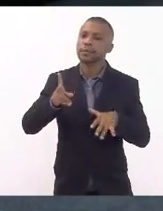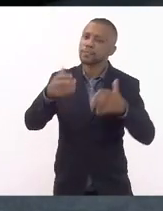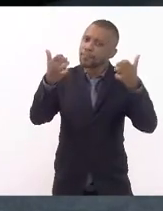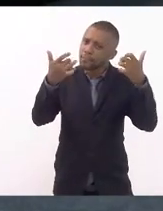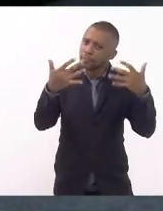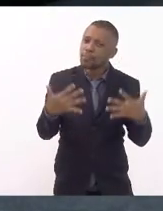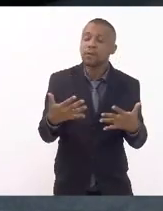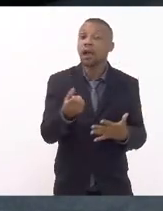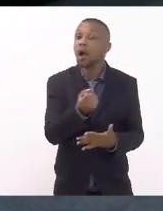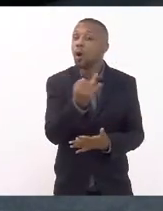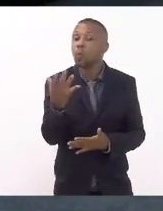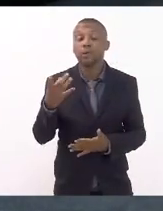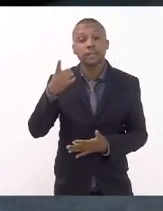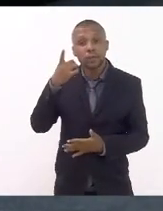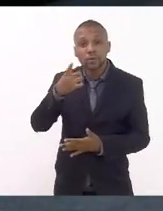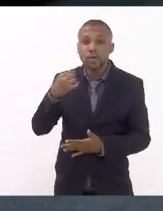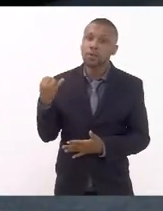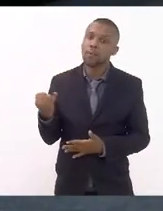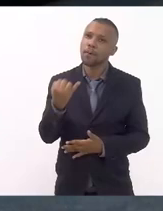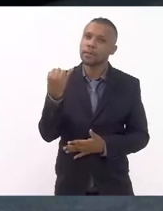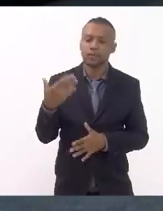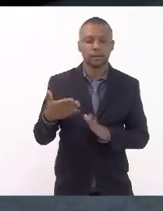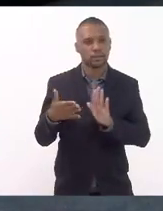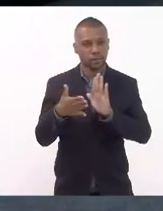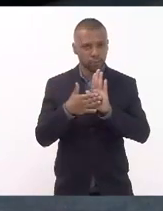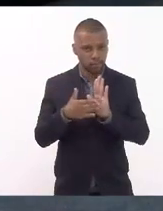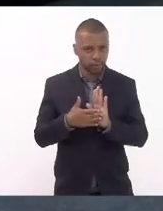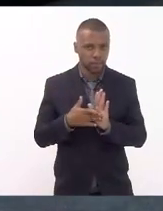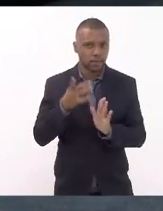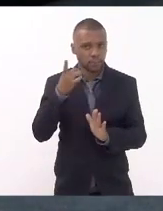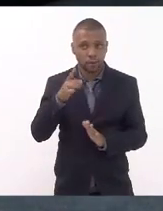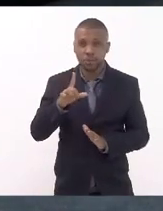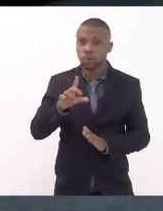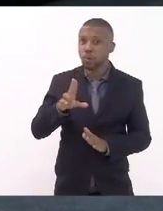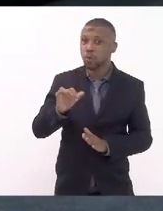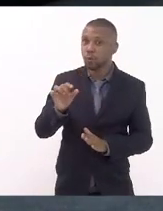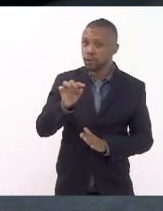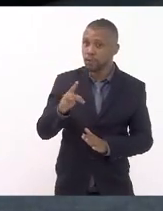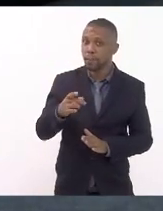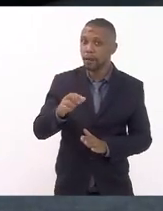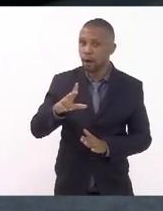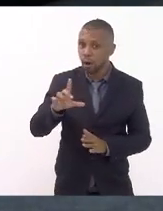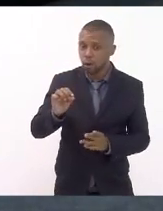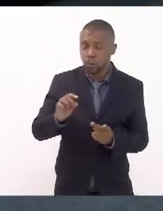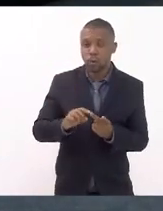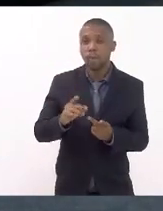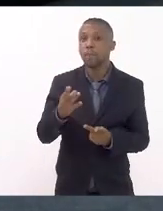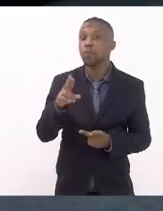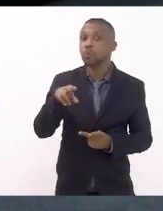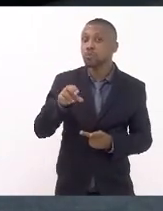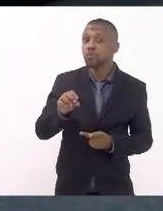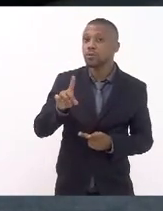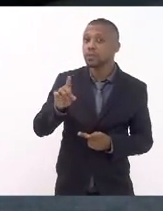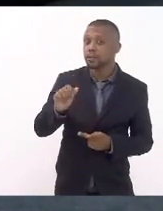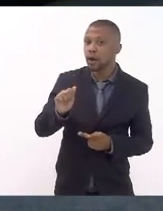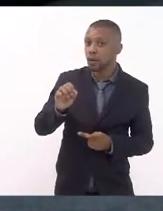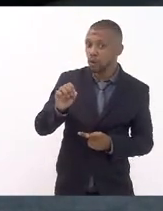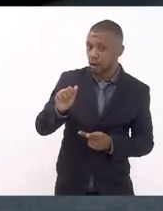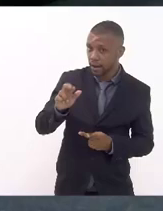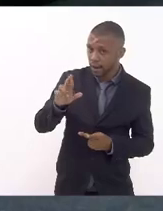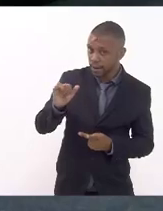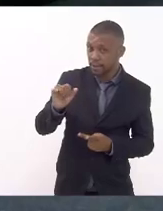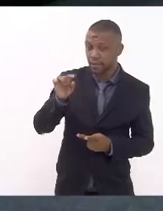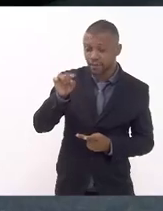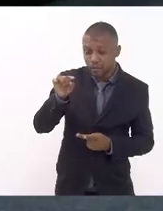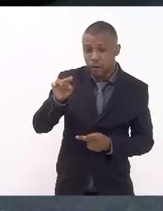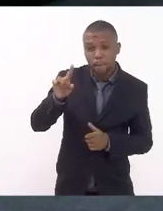alguns deputados que são fundamentais nessa pauta. Deputado Luiz Paulo, deputado Bruno Dauara, que foi o primeiro presidente da Comissão de Orçamentos